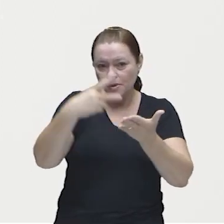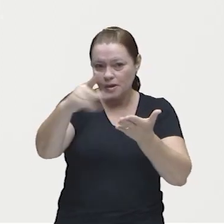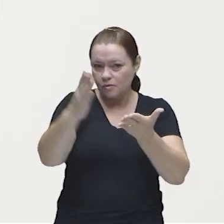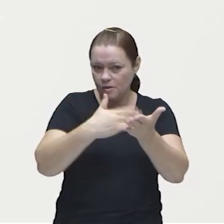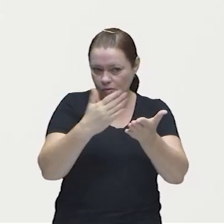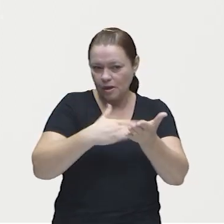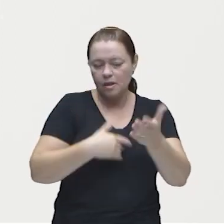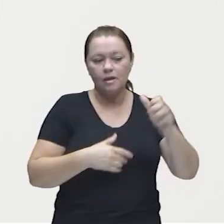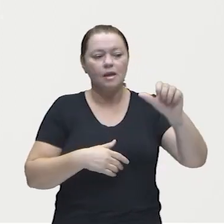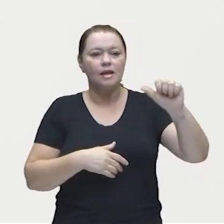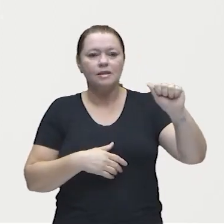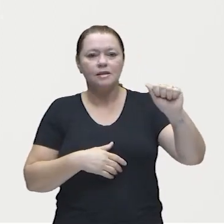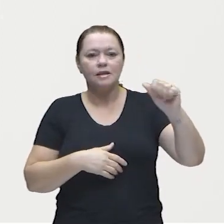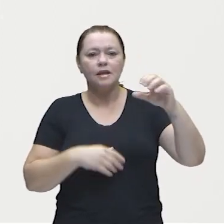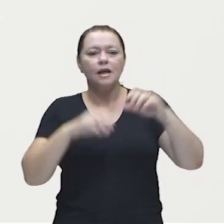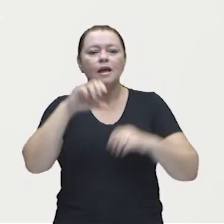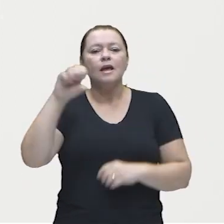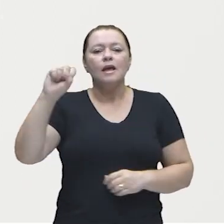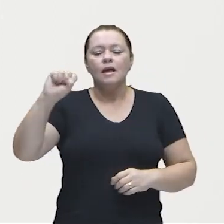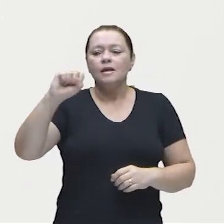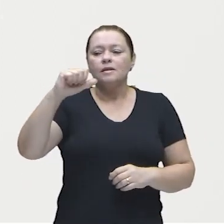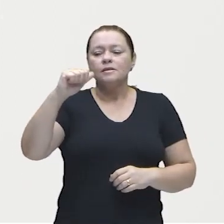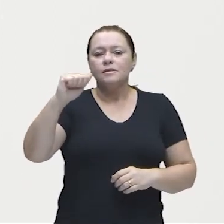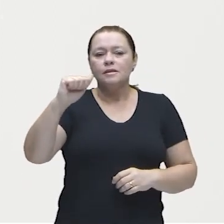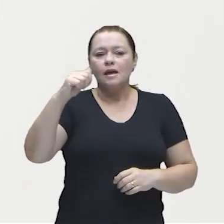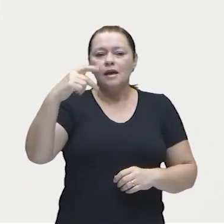A. Sapo.